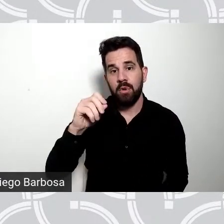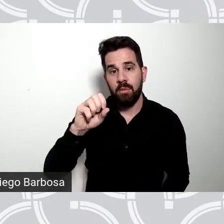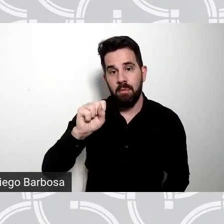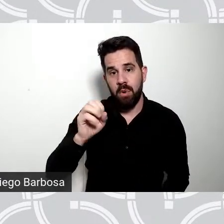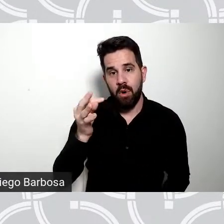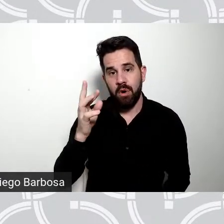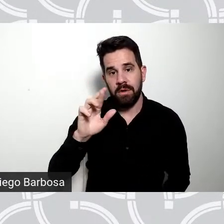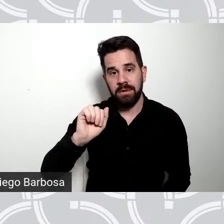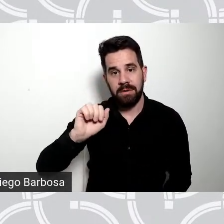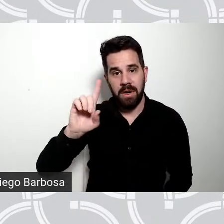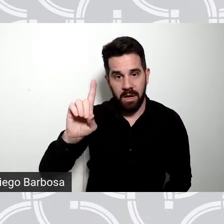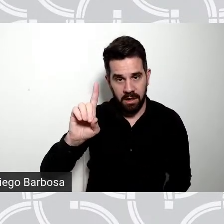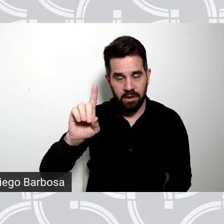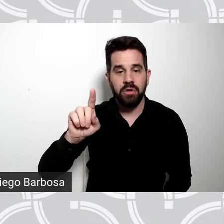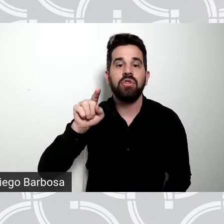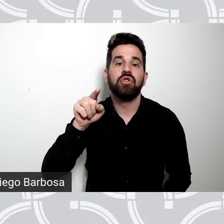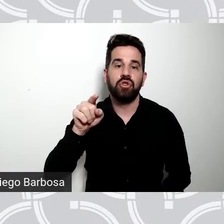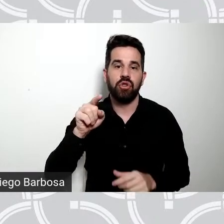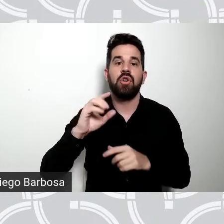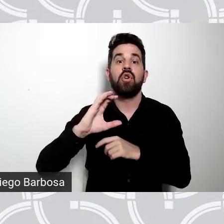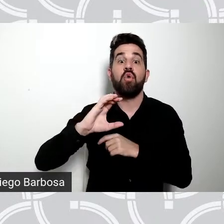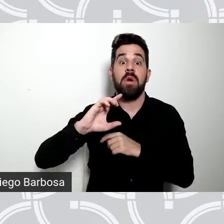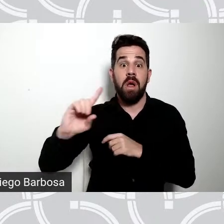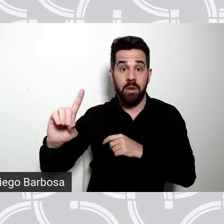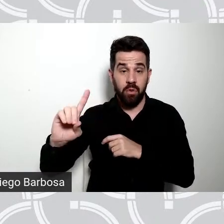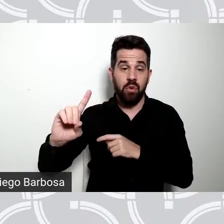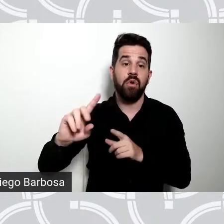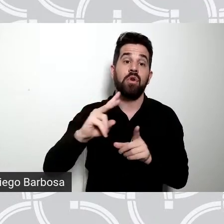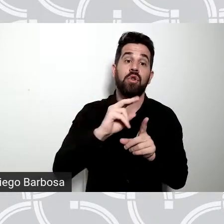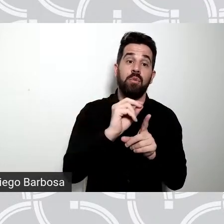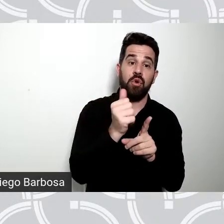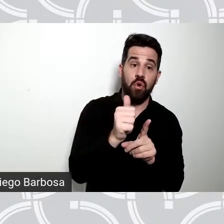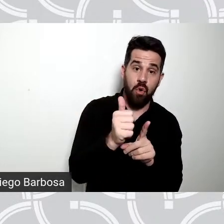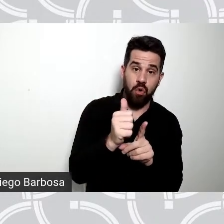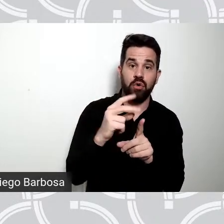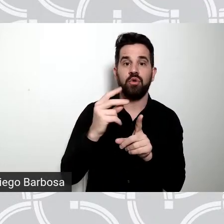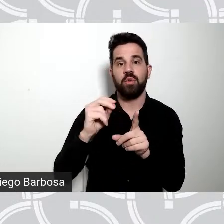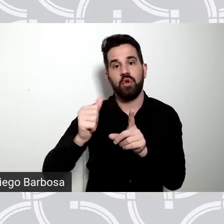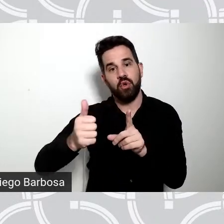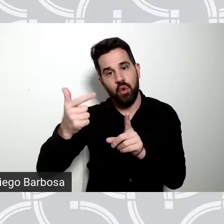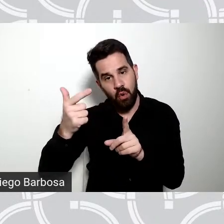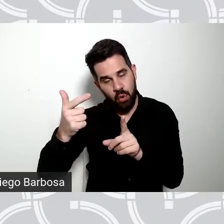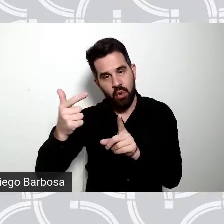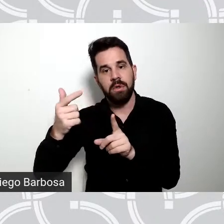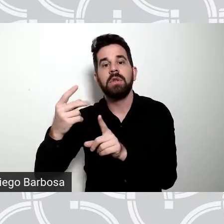e 2012 e de 2015 a 2016. É a coordenadora do nosso